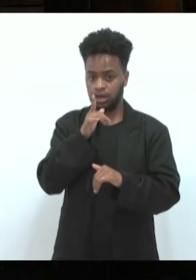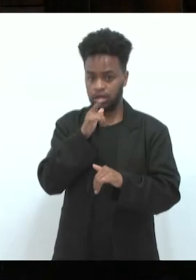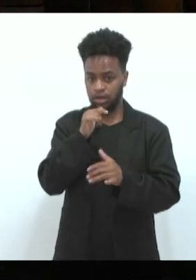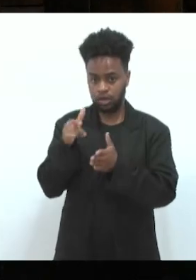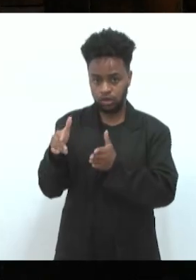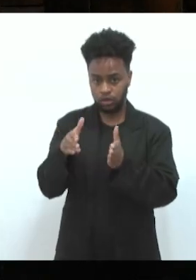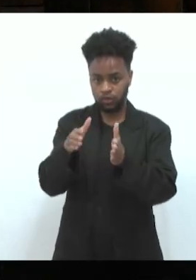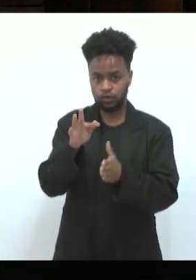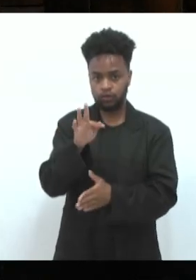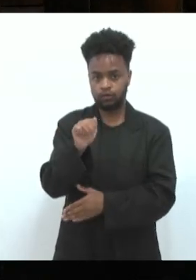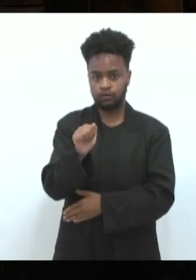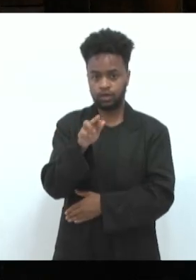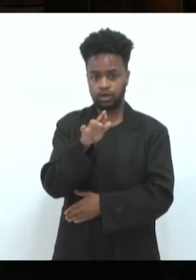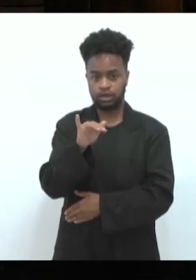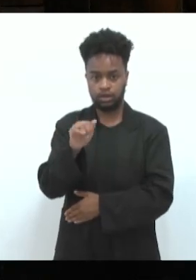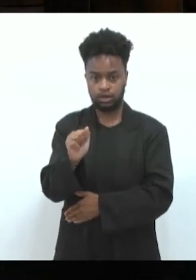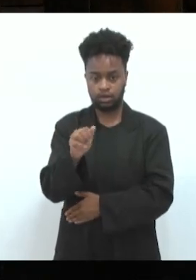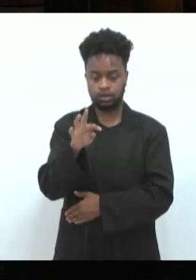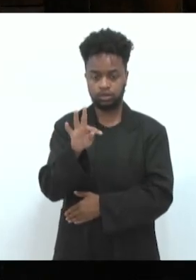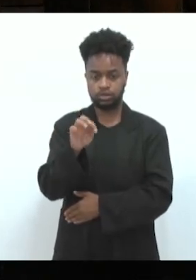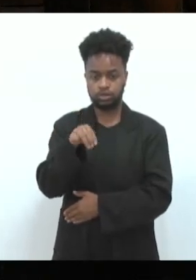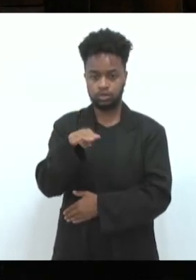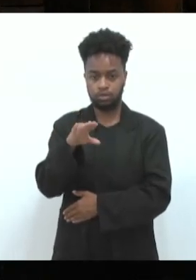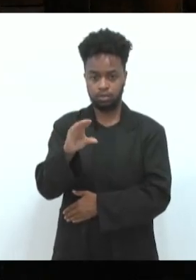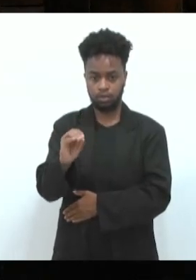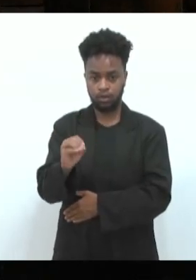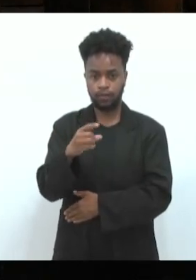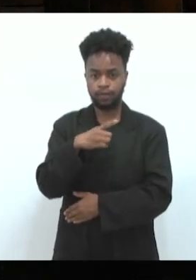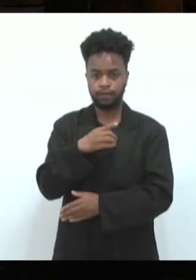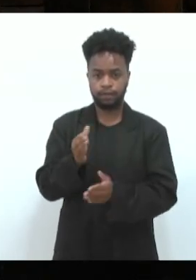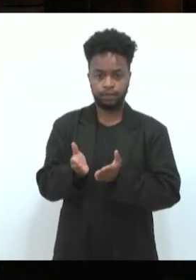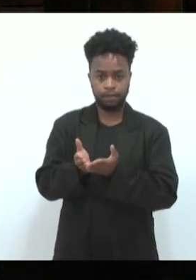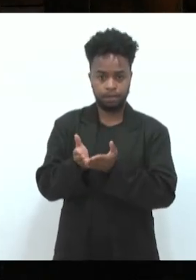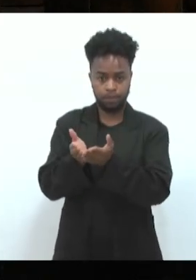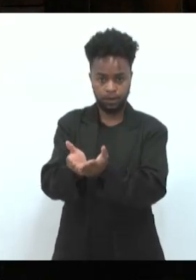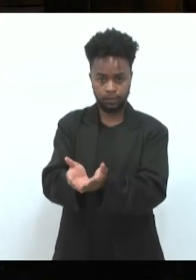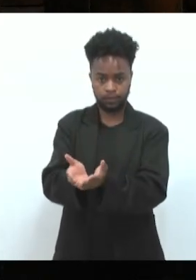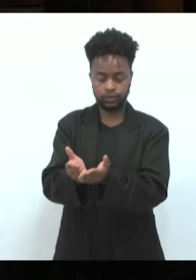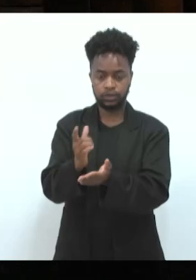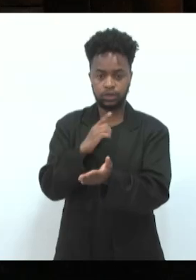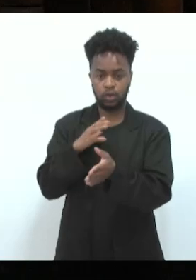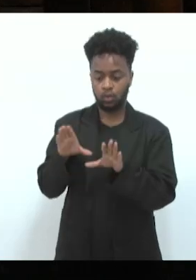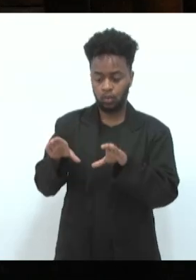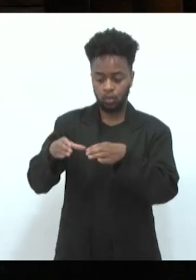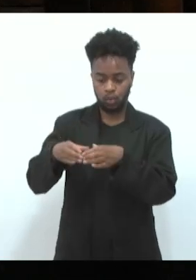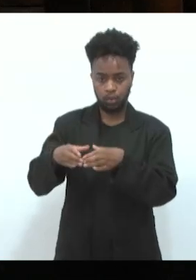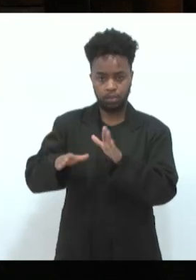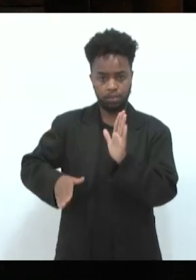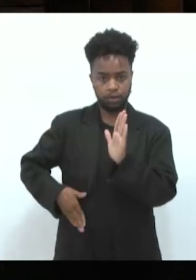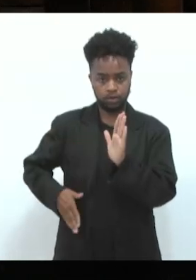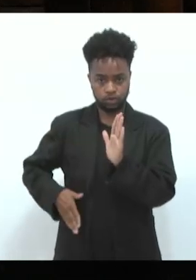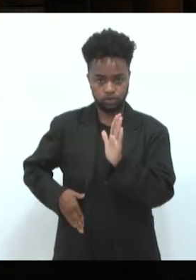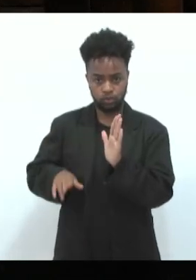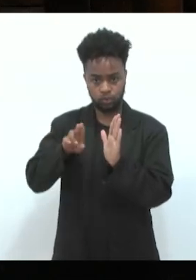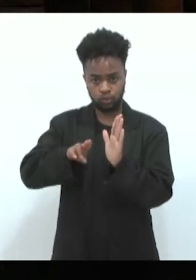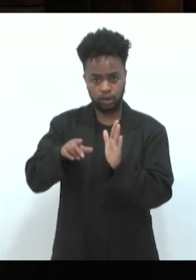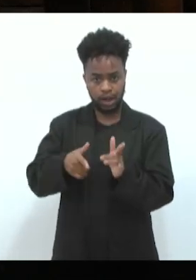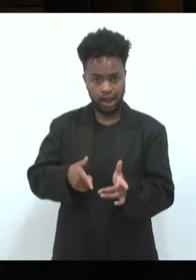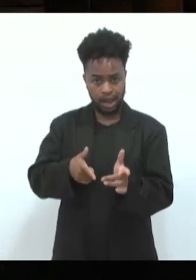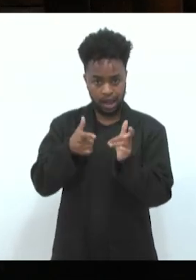uma embarcação com um conjunto de bandidos armados